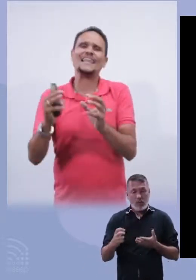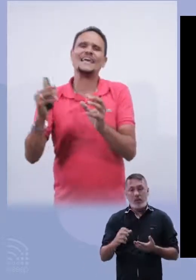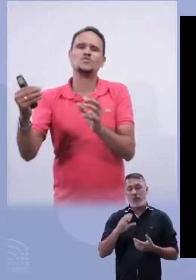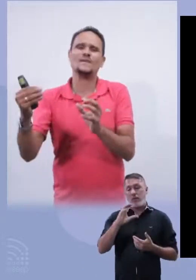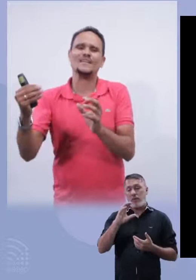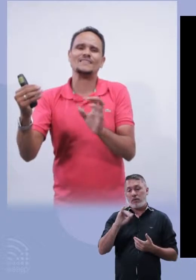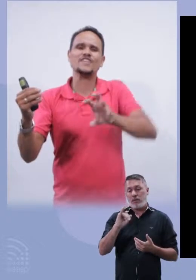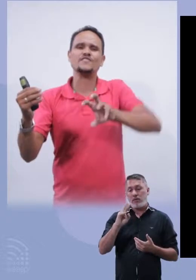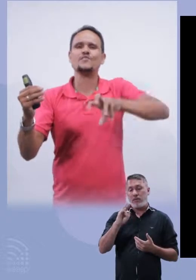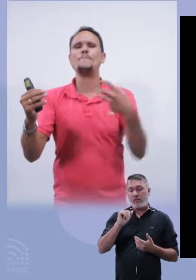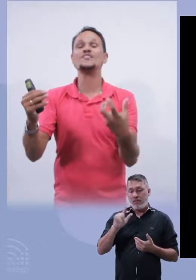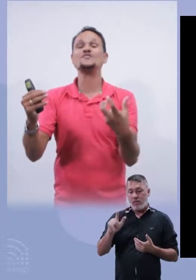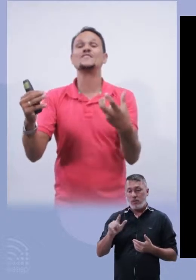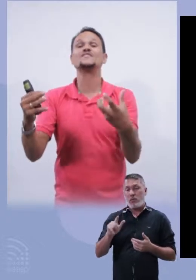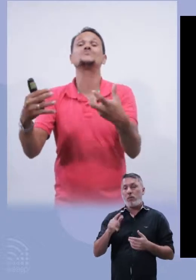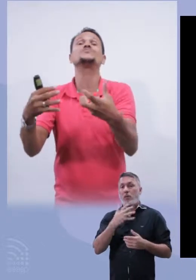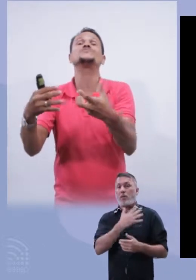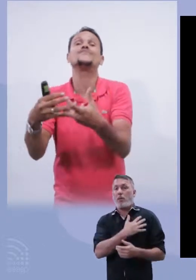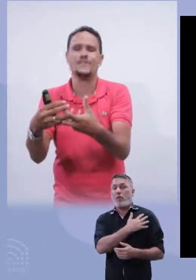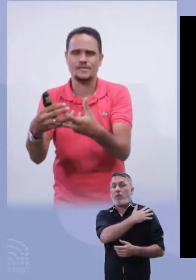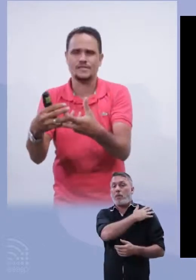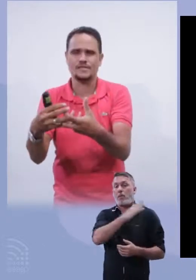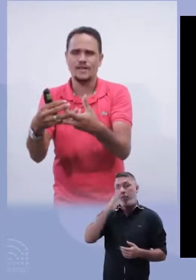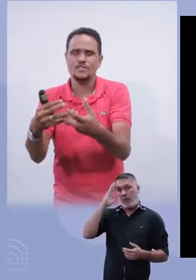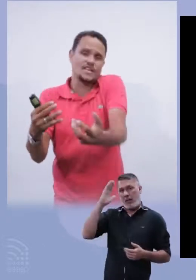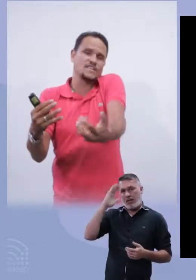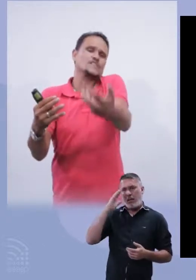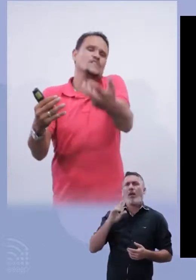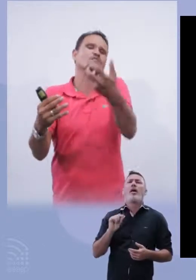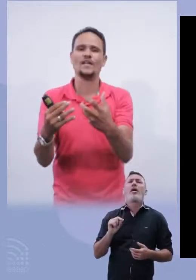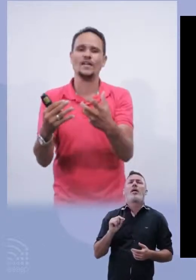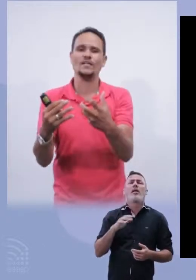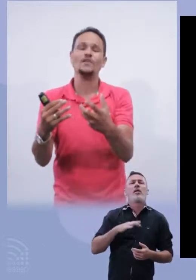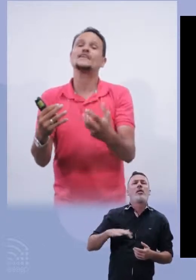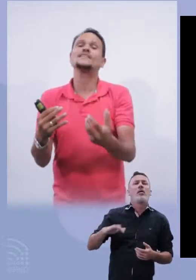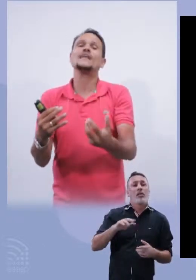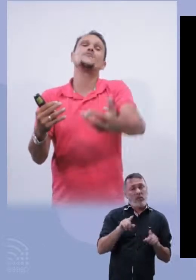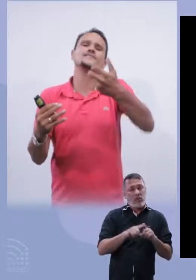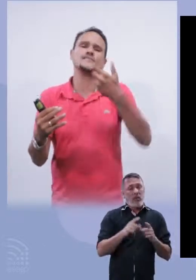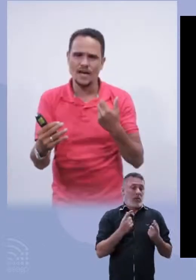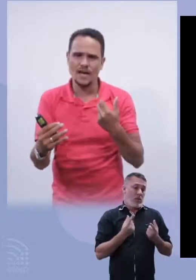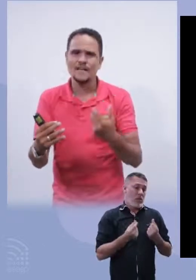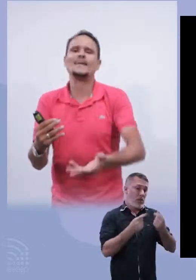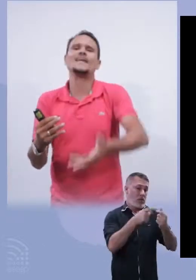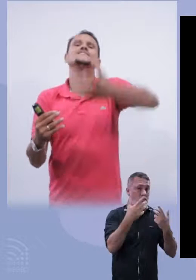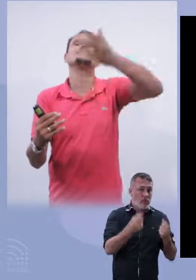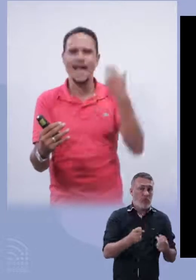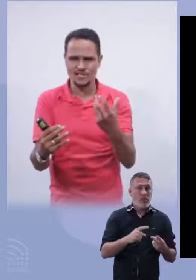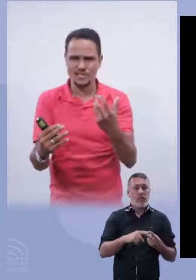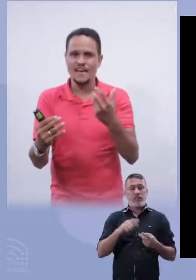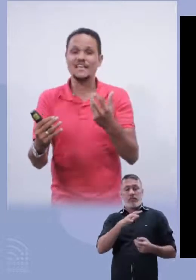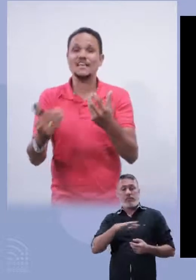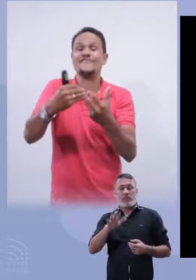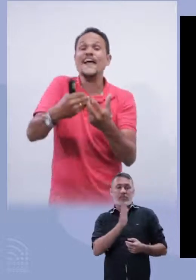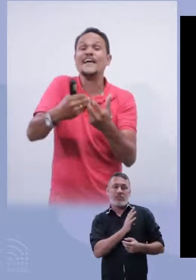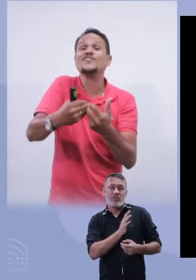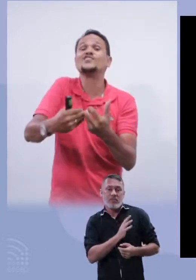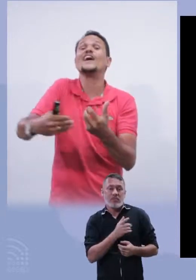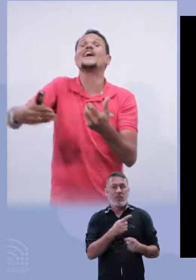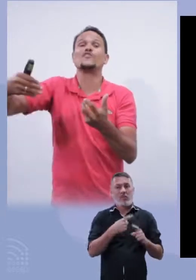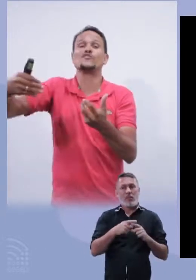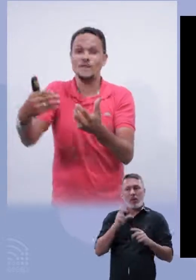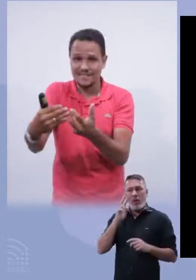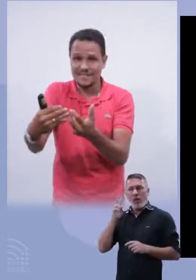Porque, além dos militares, não tem participação dos civis. De que civil eu estou falando? Da burguesia, da classe média, que